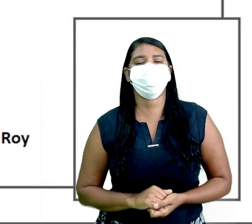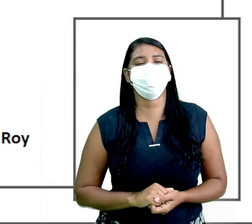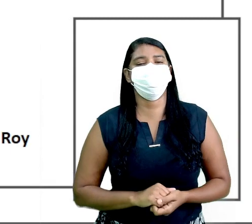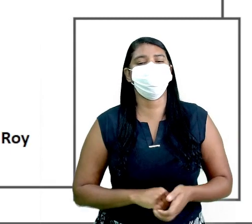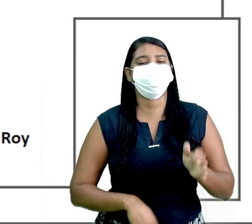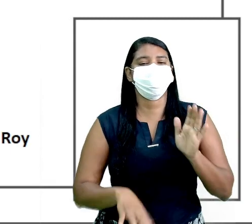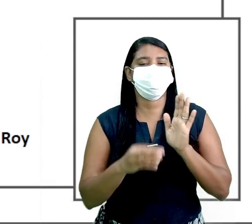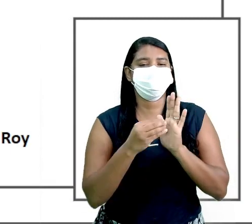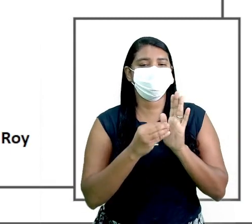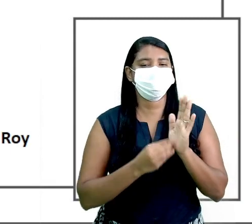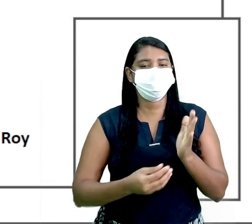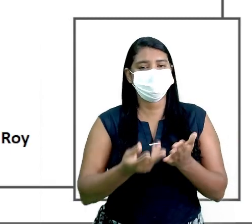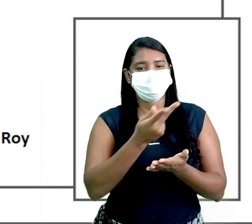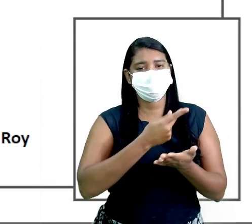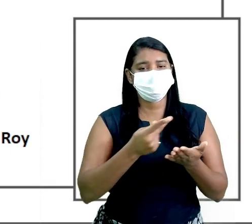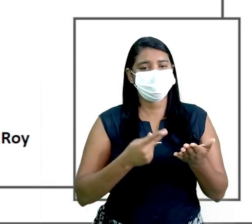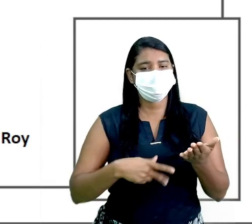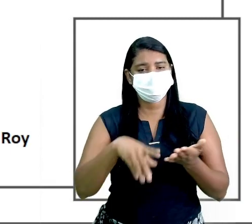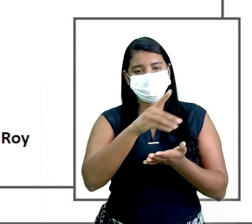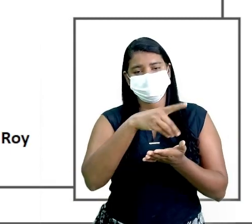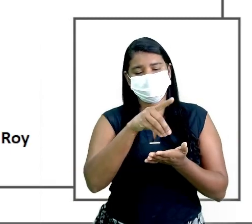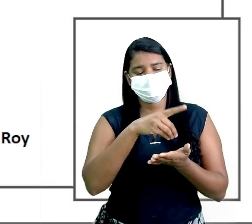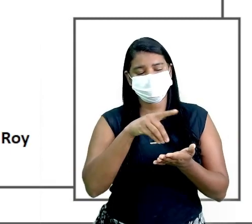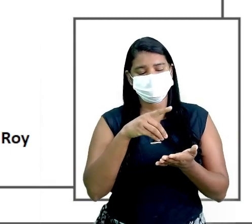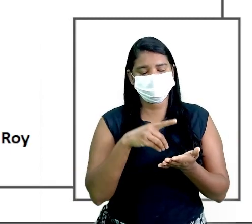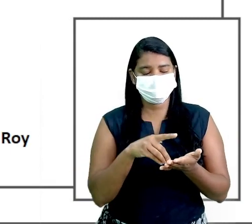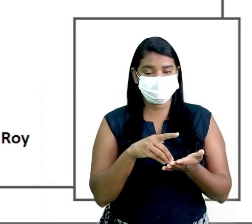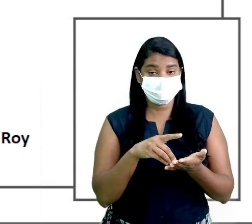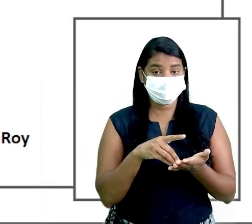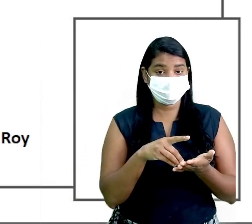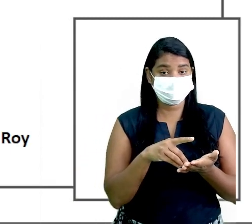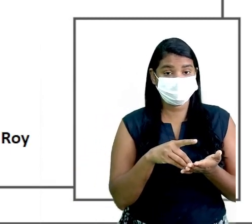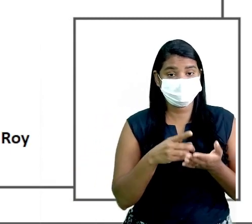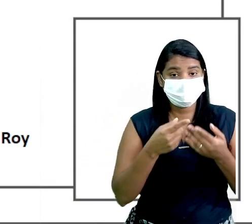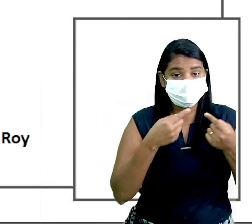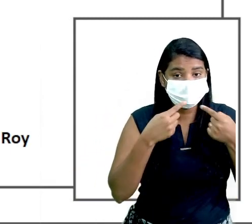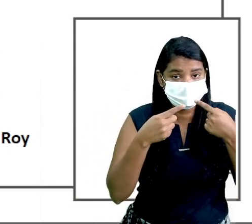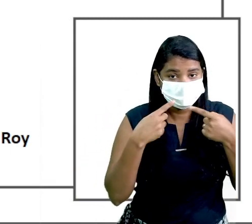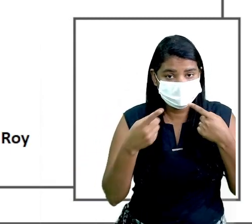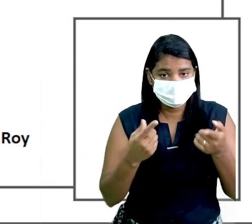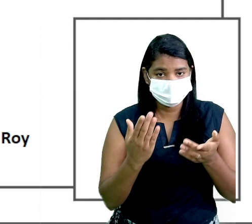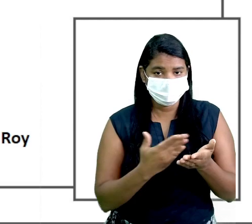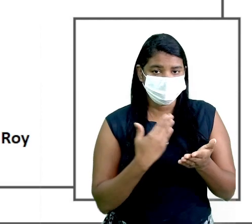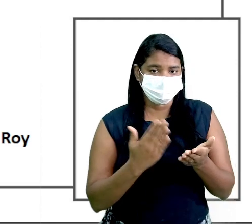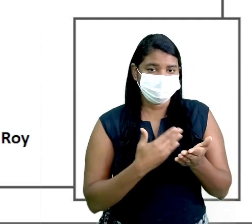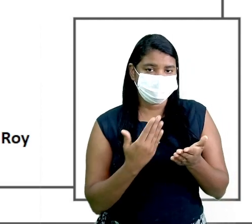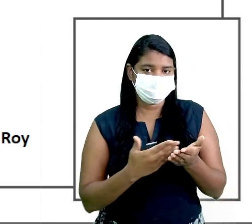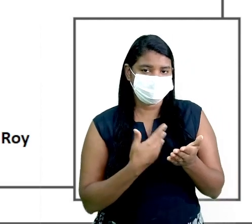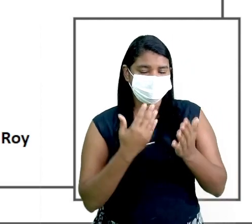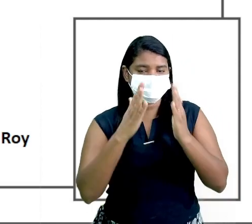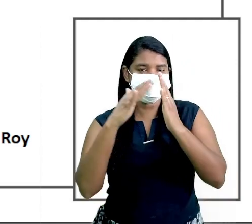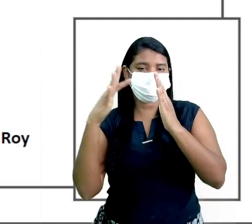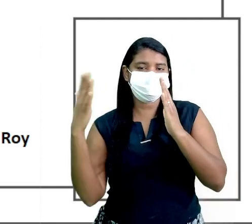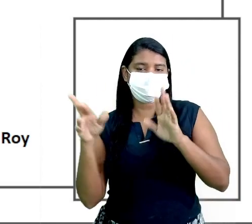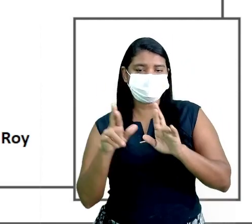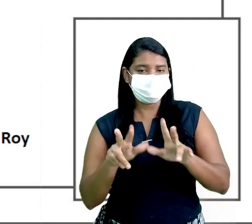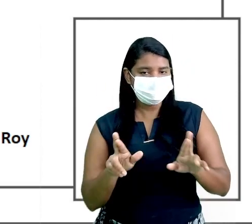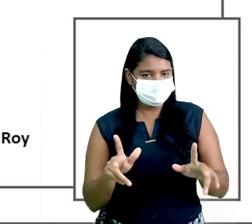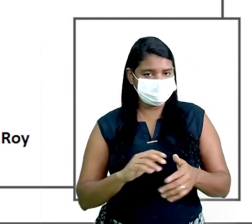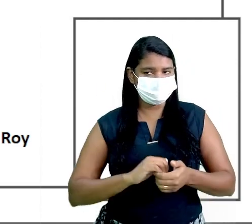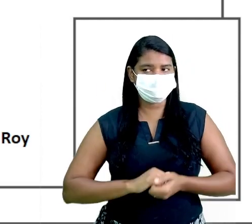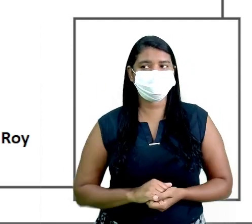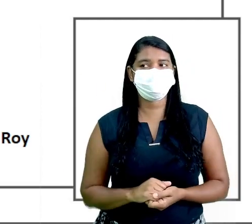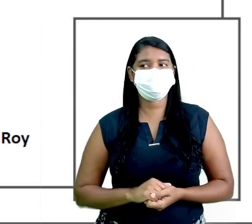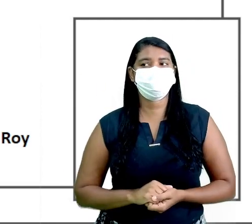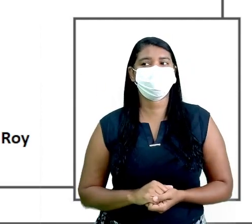imbricação entre o que é arte e o que é design, apesar de que a gente discute no livro né, no nosso e-book, que são coisas diferentes, né, e a gente